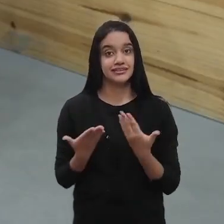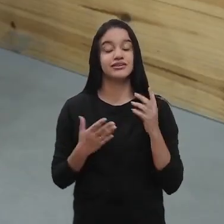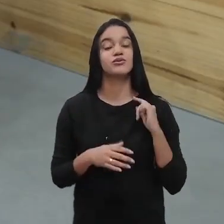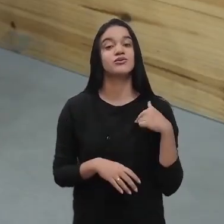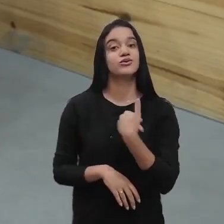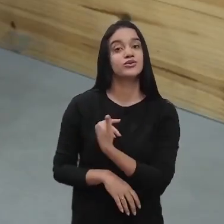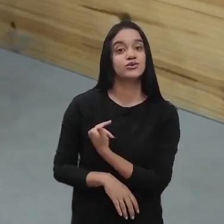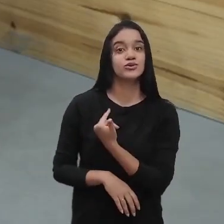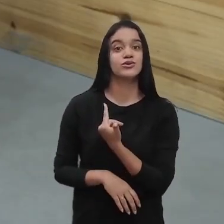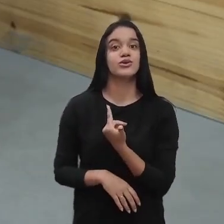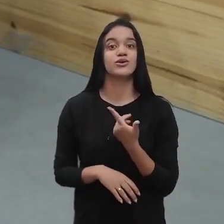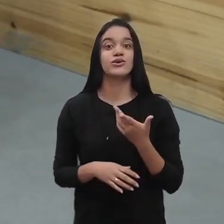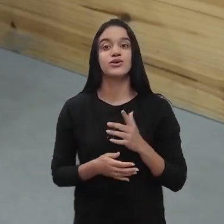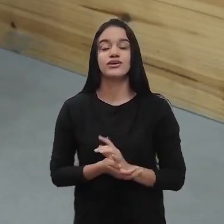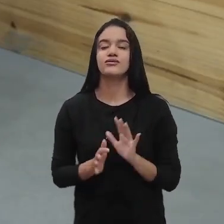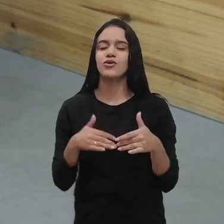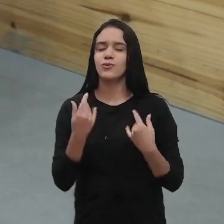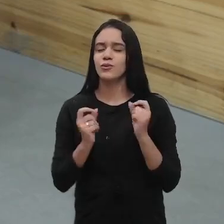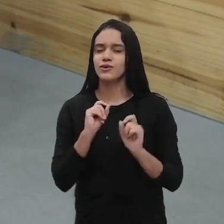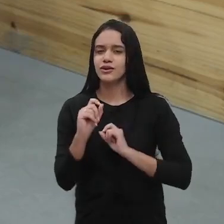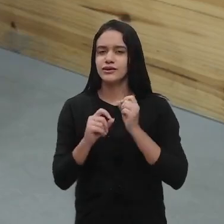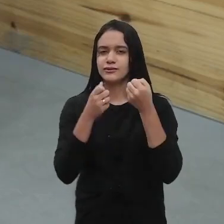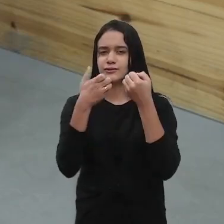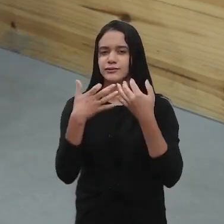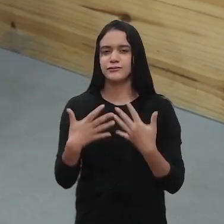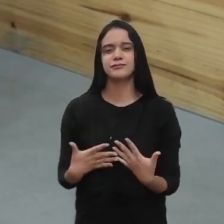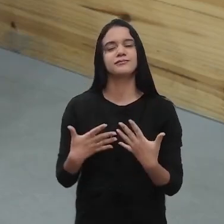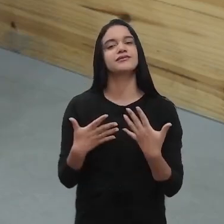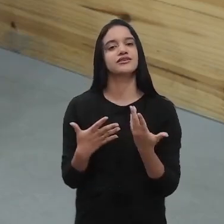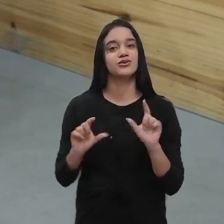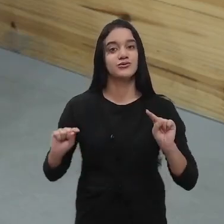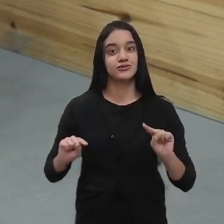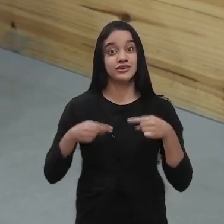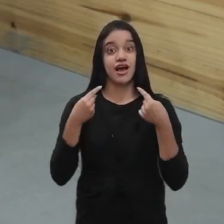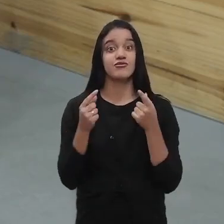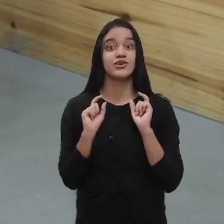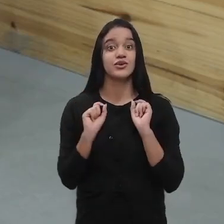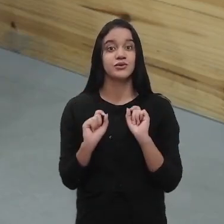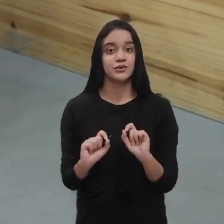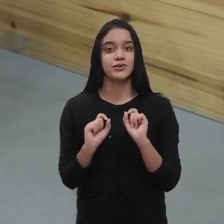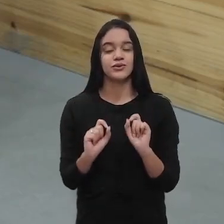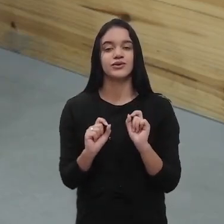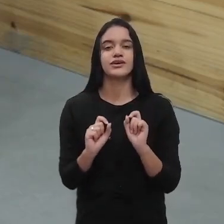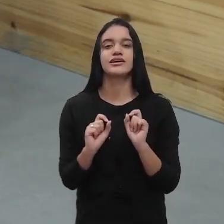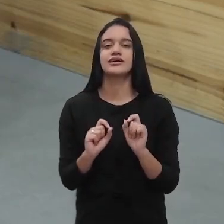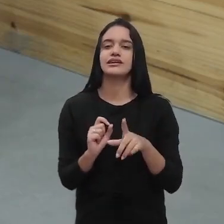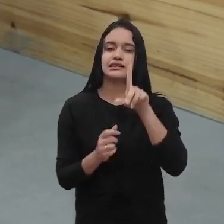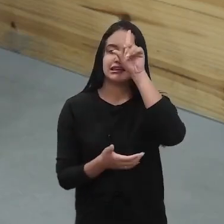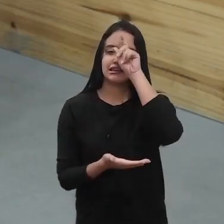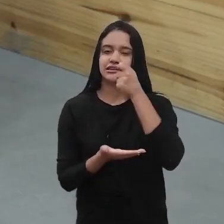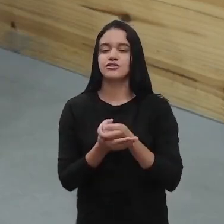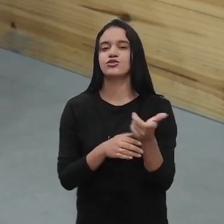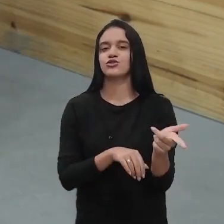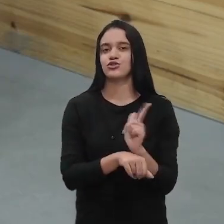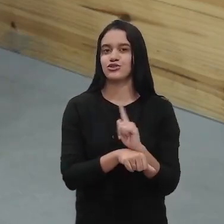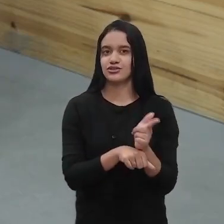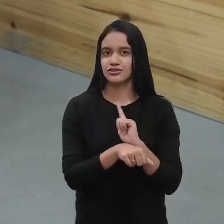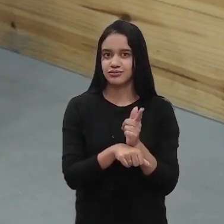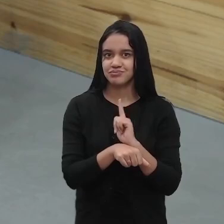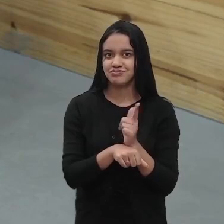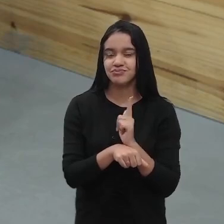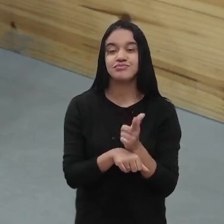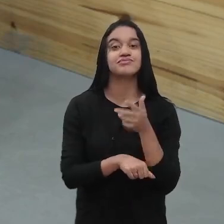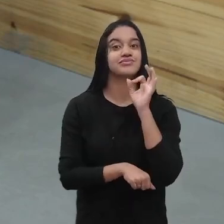estaremos, então, tratando, mais um desafio, que é tratar da questão da tomada de decisão gerencial. Gente, a tomada